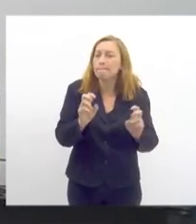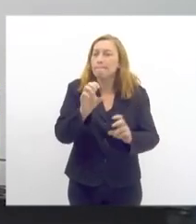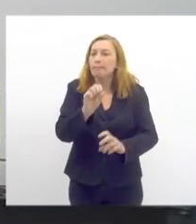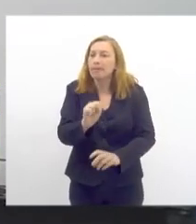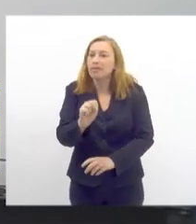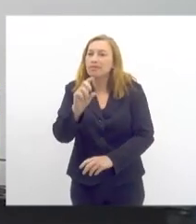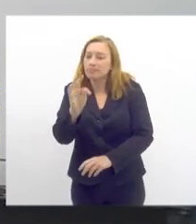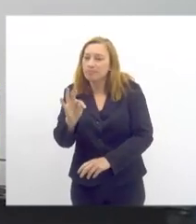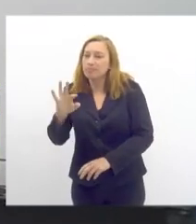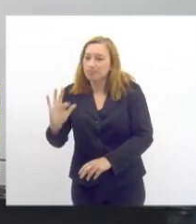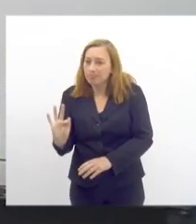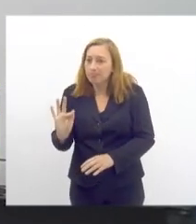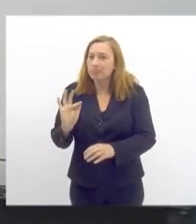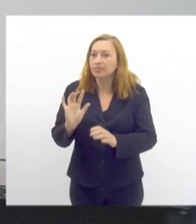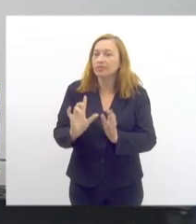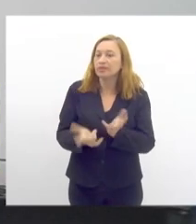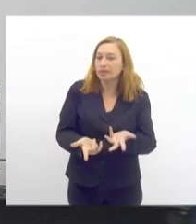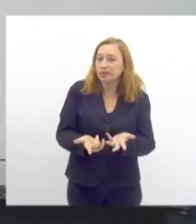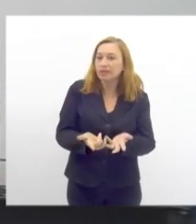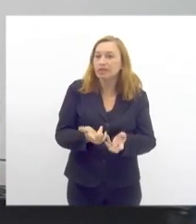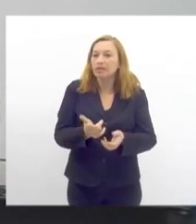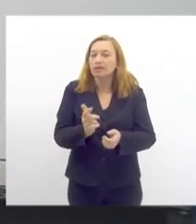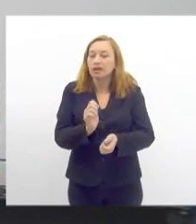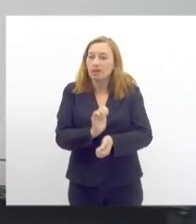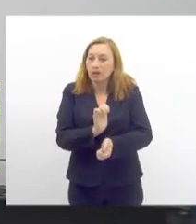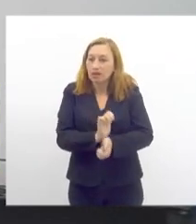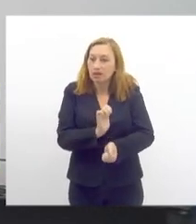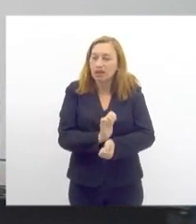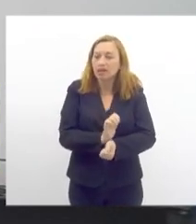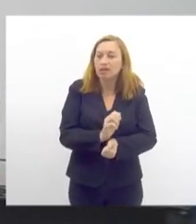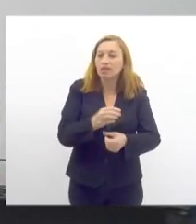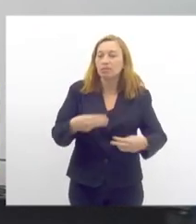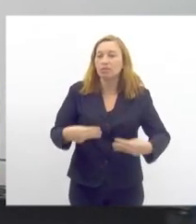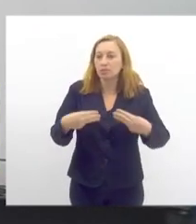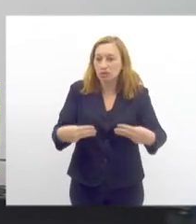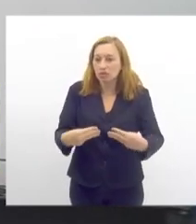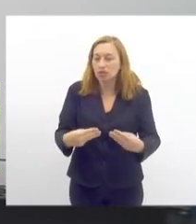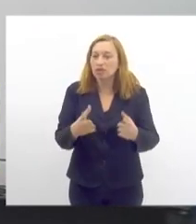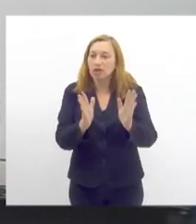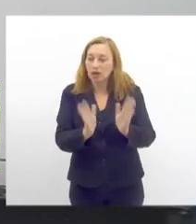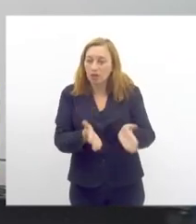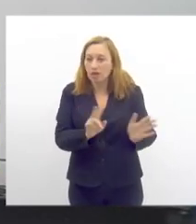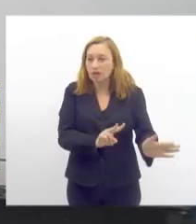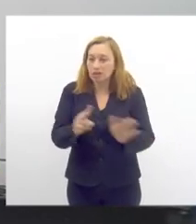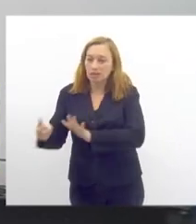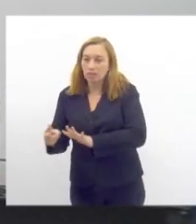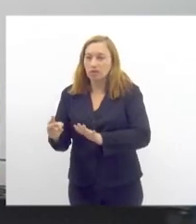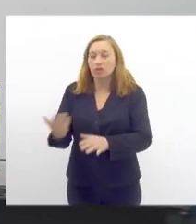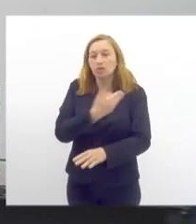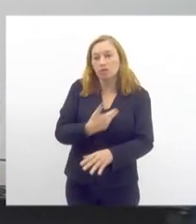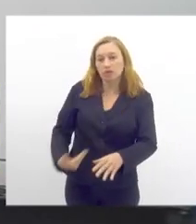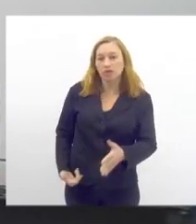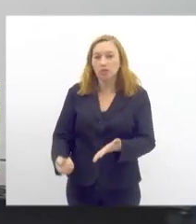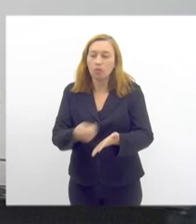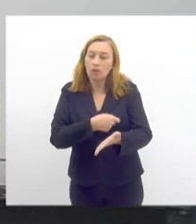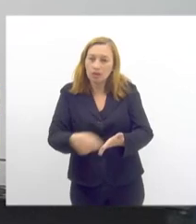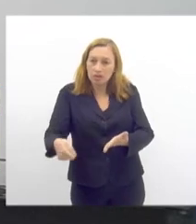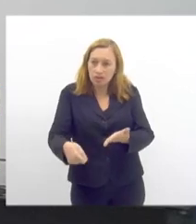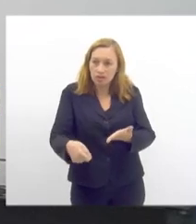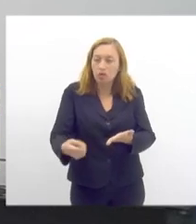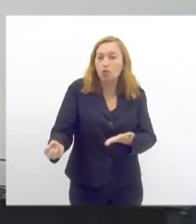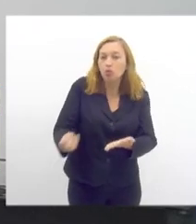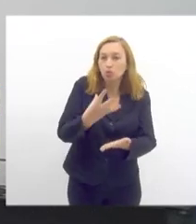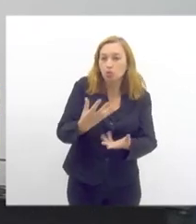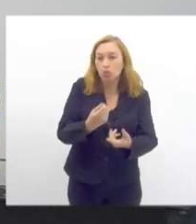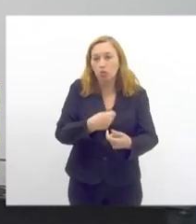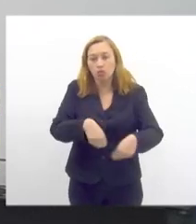STF sendo adiada pelo ministro Toffoli, e ele essa semana bateram o martelo e o governador assinou um novo